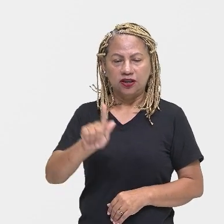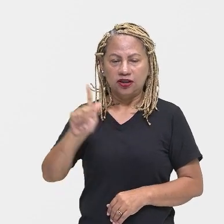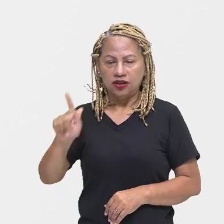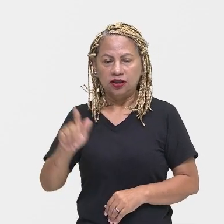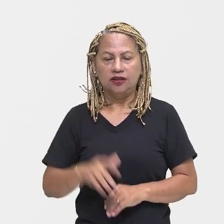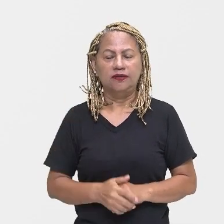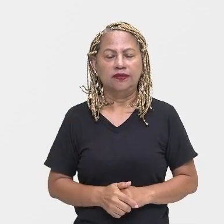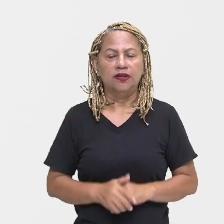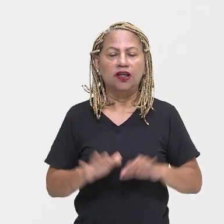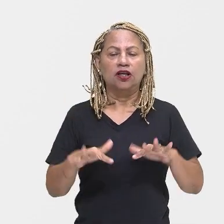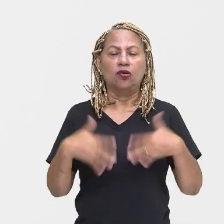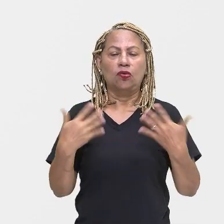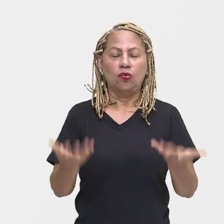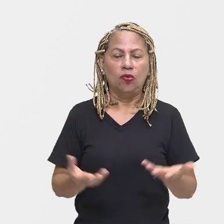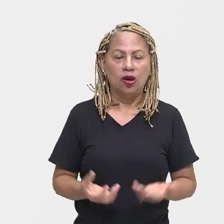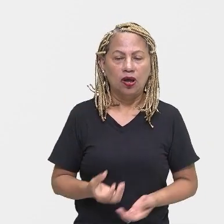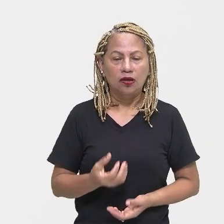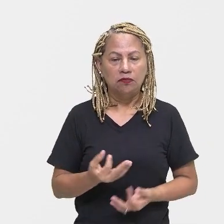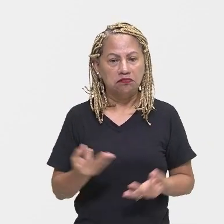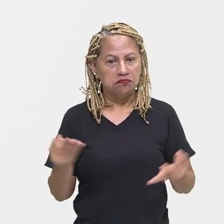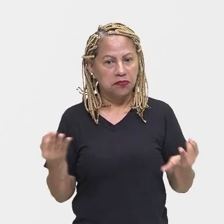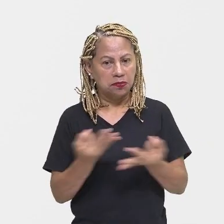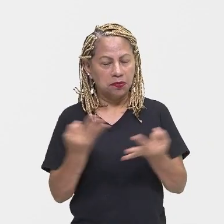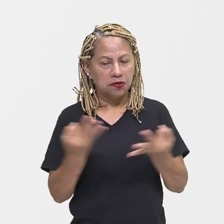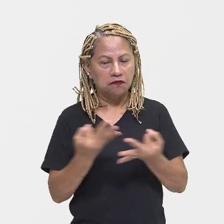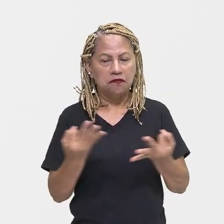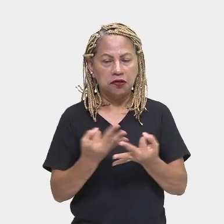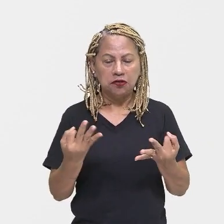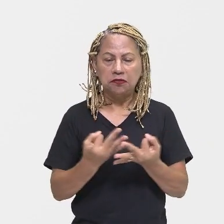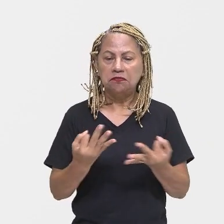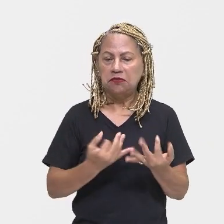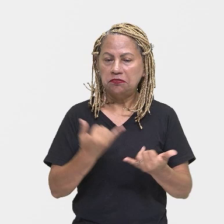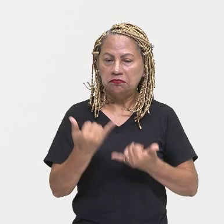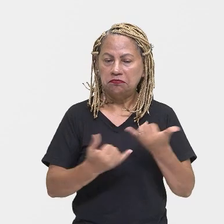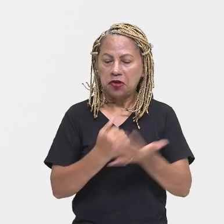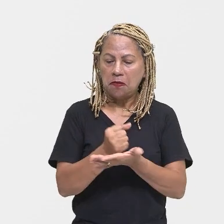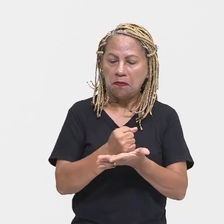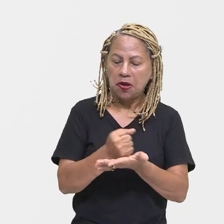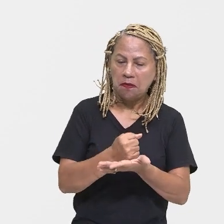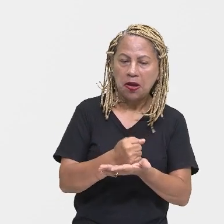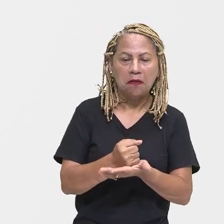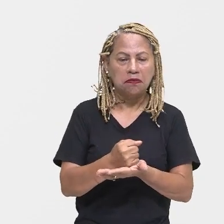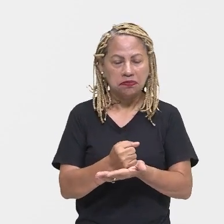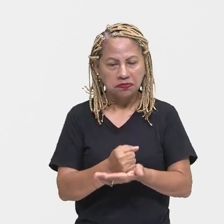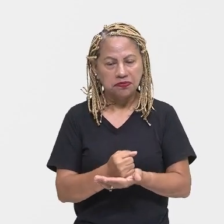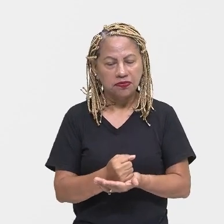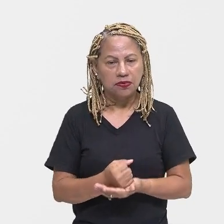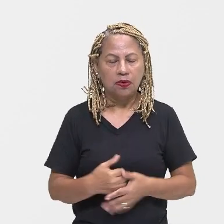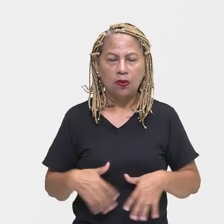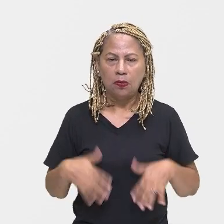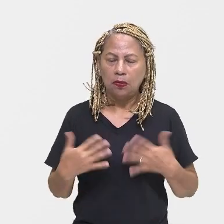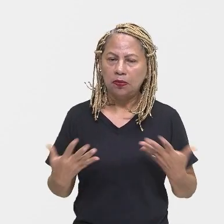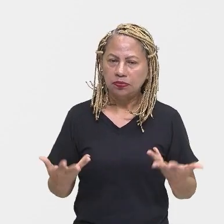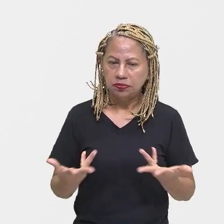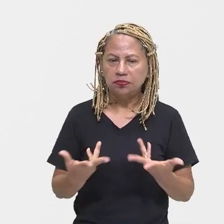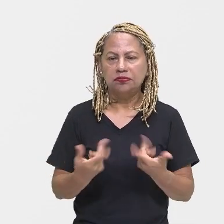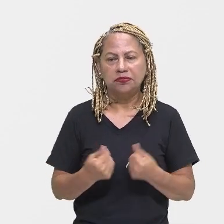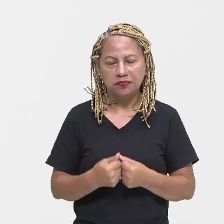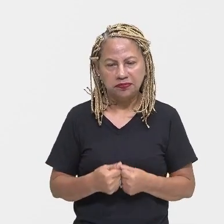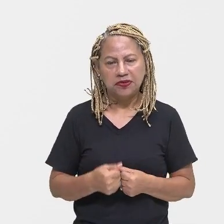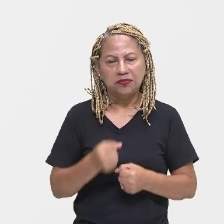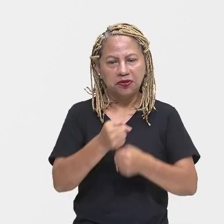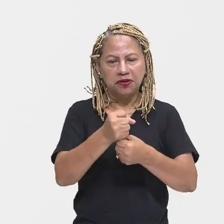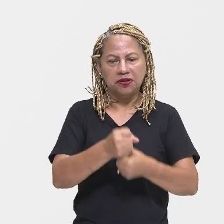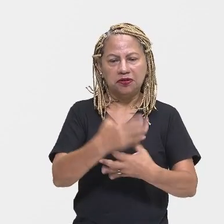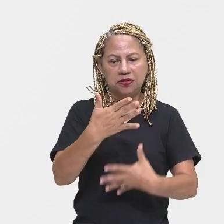a jogatina foi muito boa, né? Você concluiu, foi legal, foi divertido, aí geralmente as pessoas colocam lá no chat, GG,